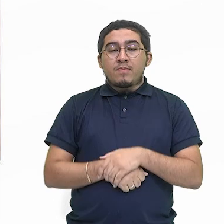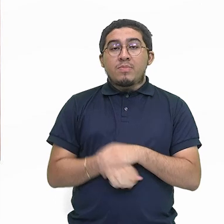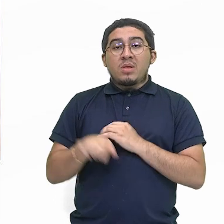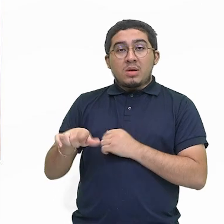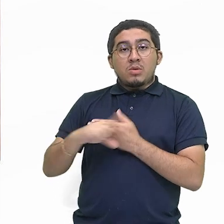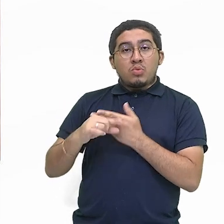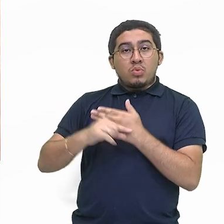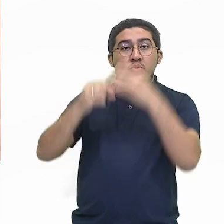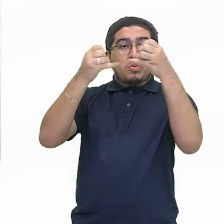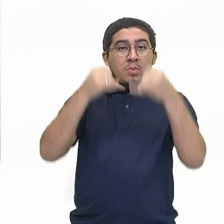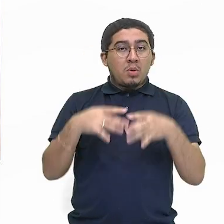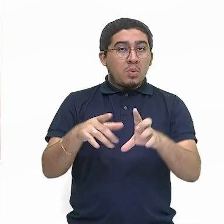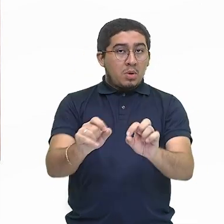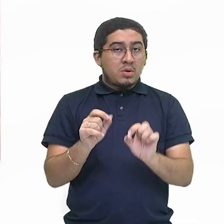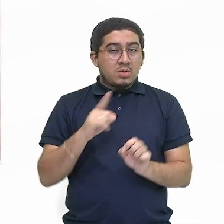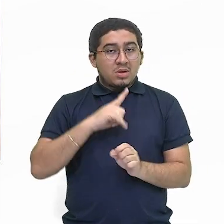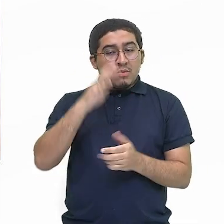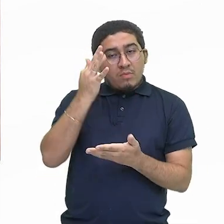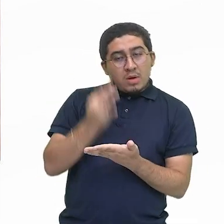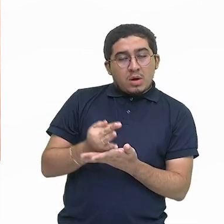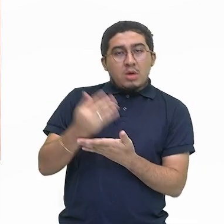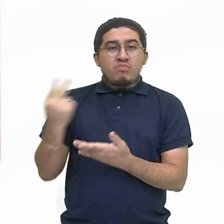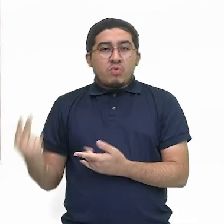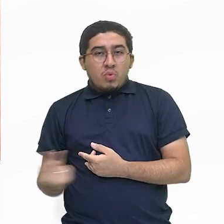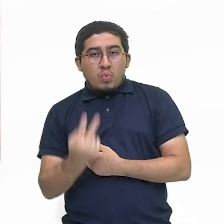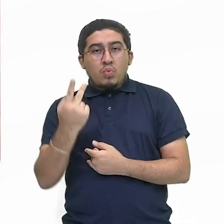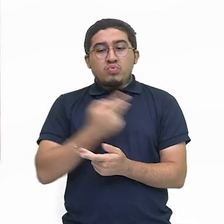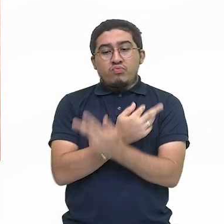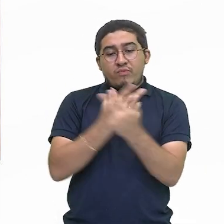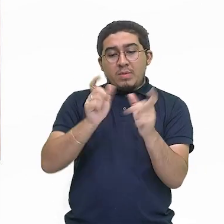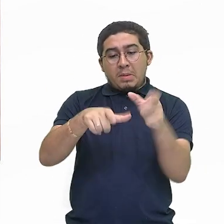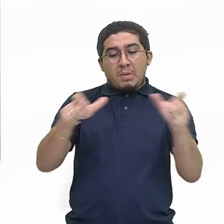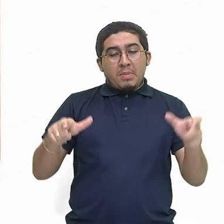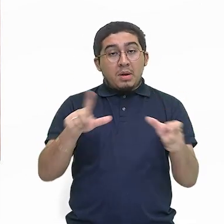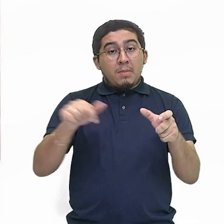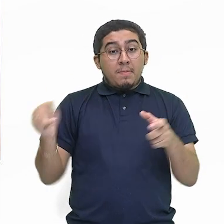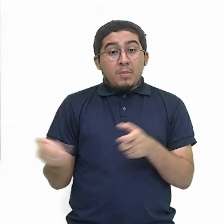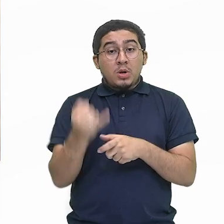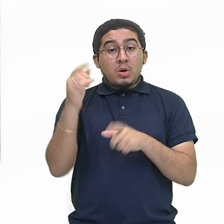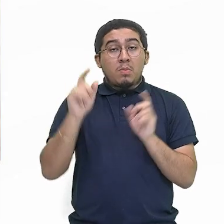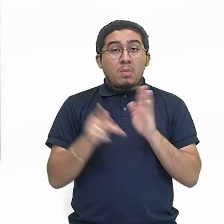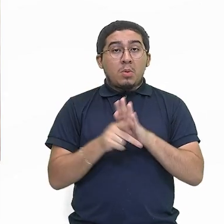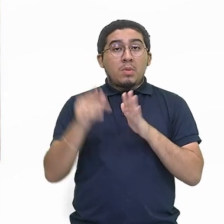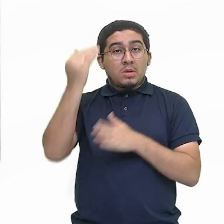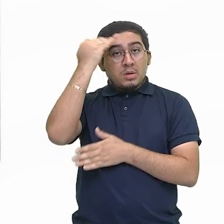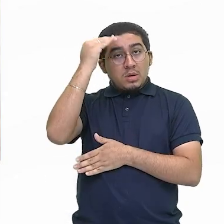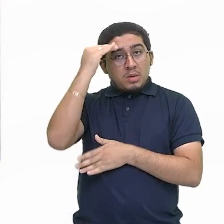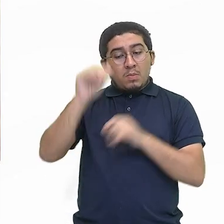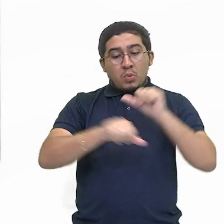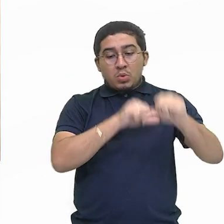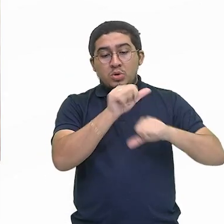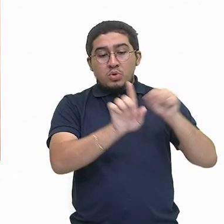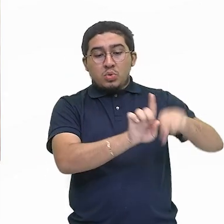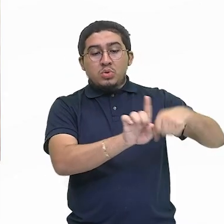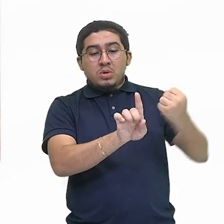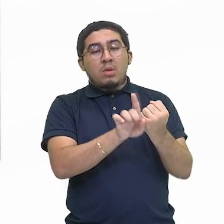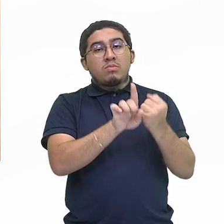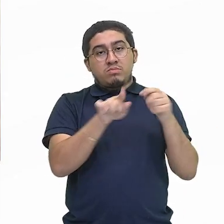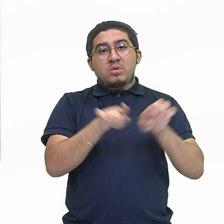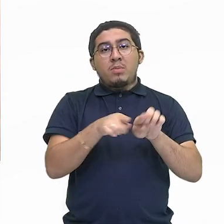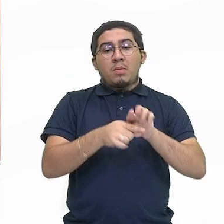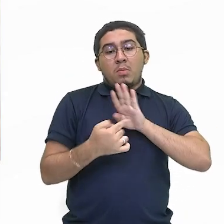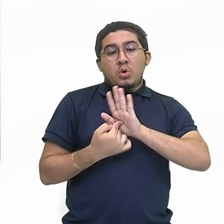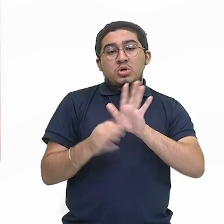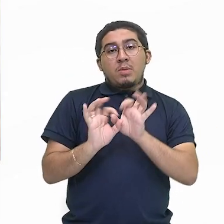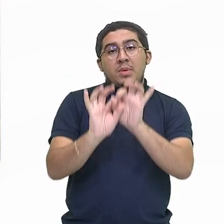as crenças, ideias e valores dos indivíduos são fundamentais para compreender as mudanças sociais, destacando a liberdade